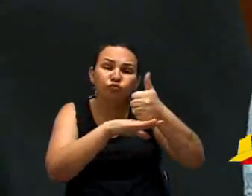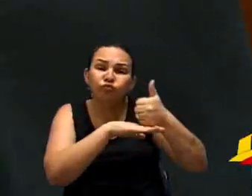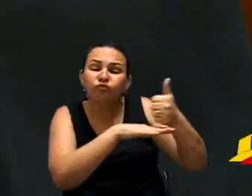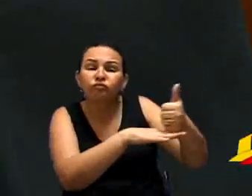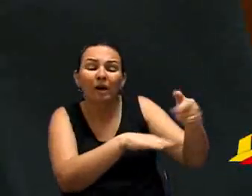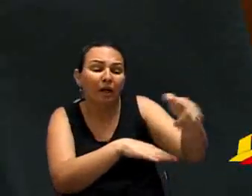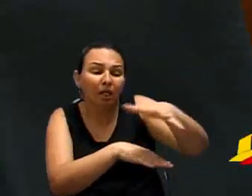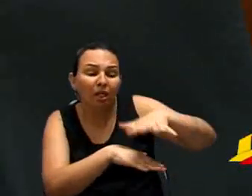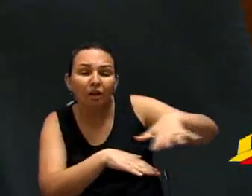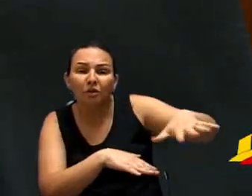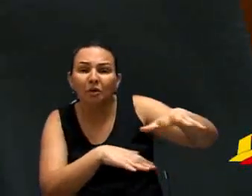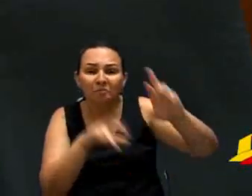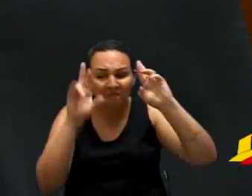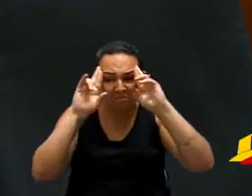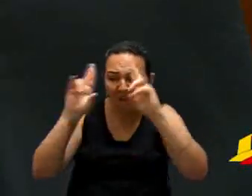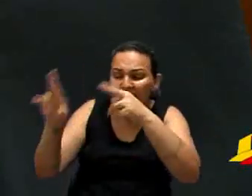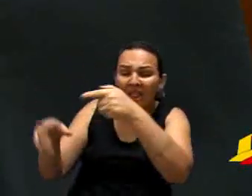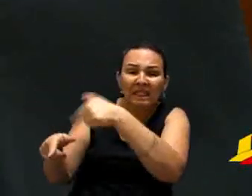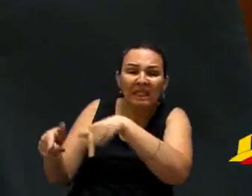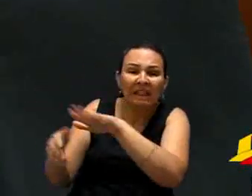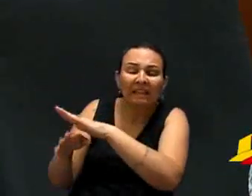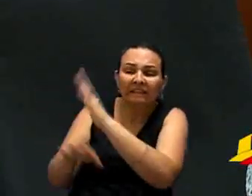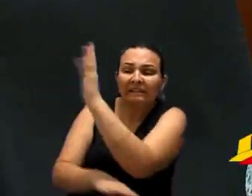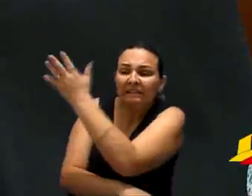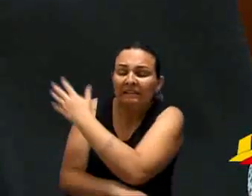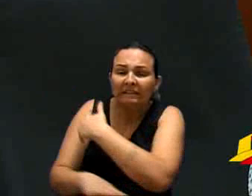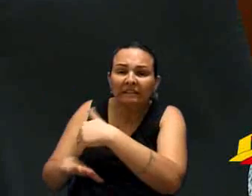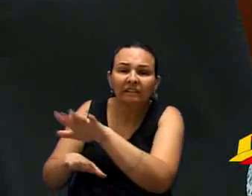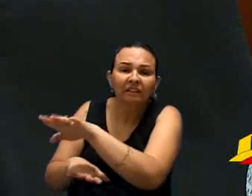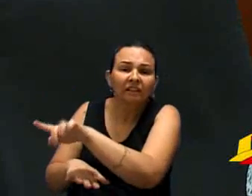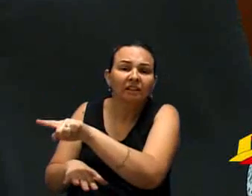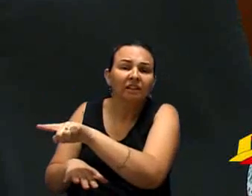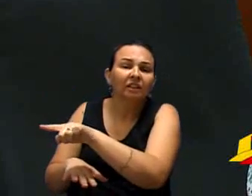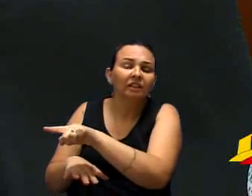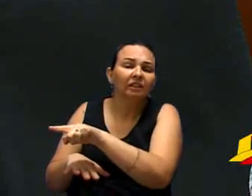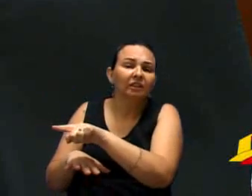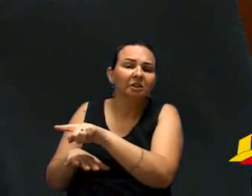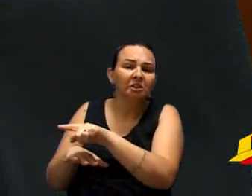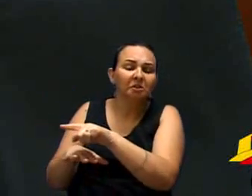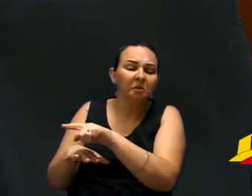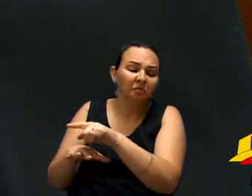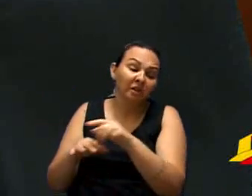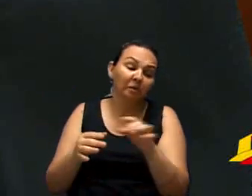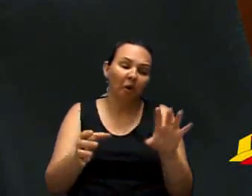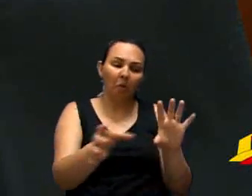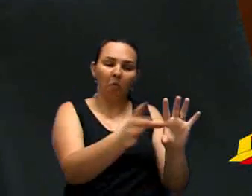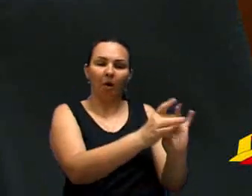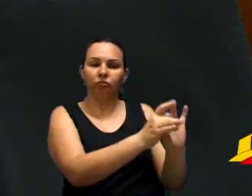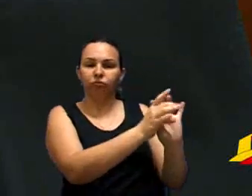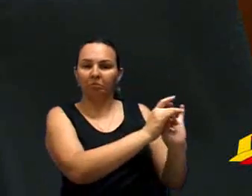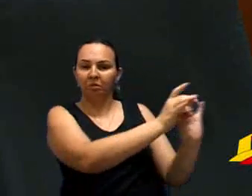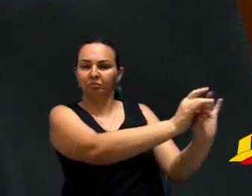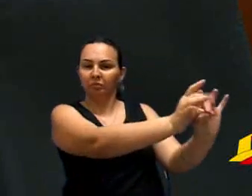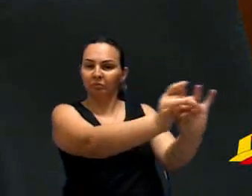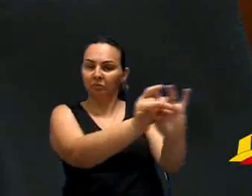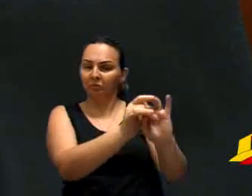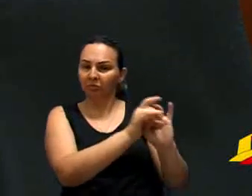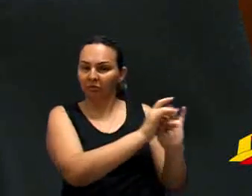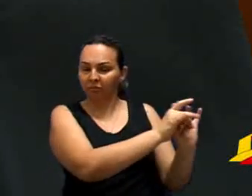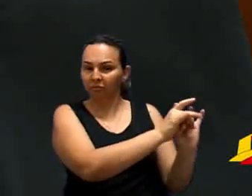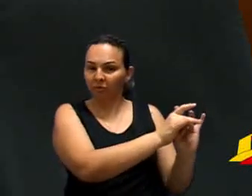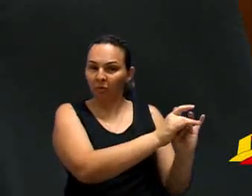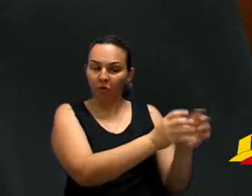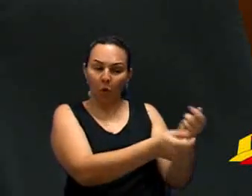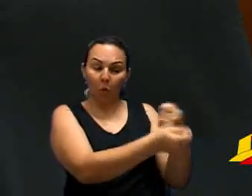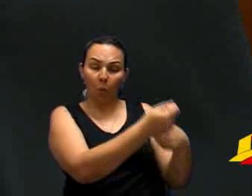mínimo é respeito para com o ambiente que simplesmente estão aí ela ligadas à e trabalhando na questão da cor da economia